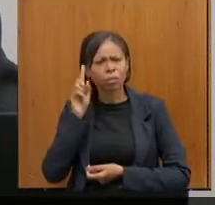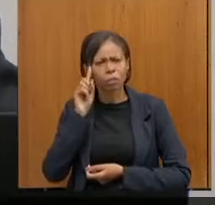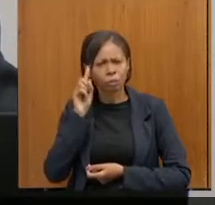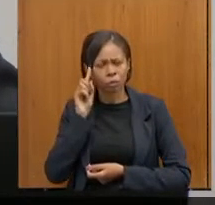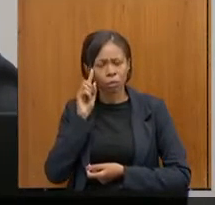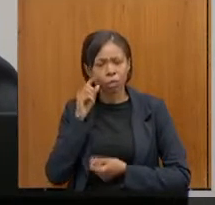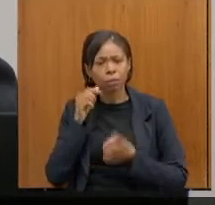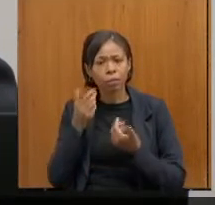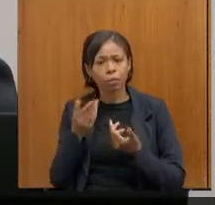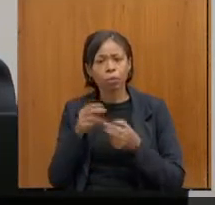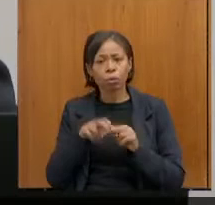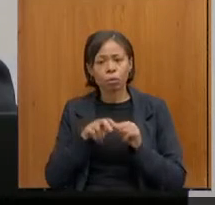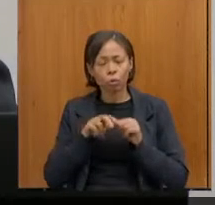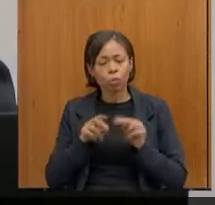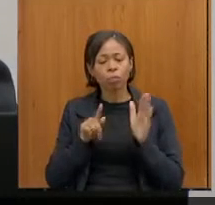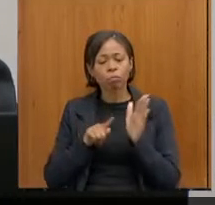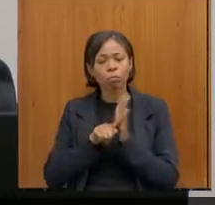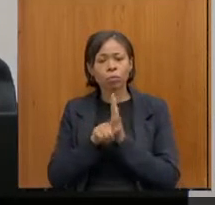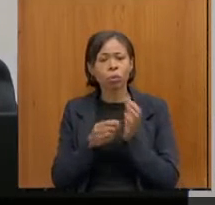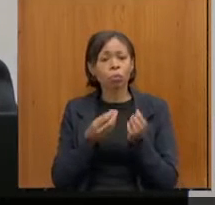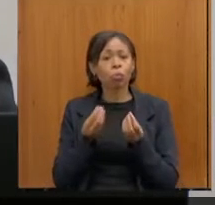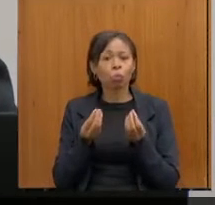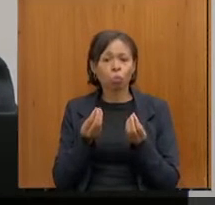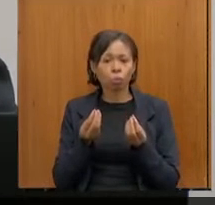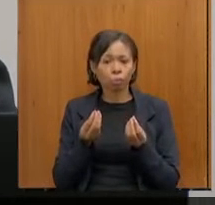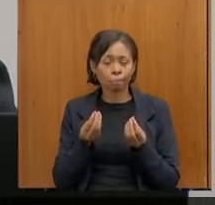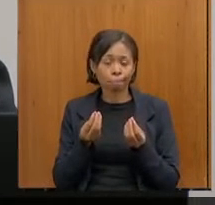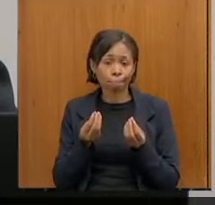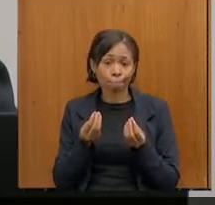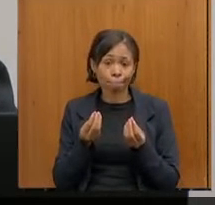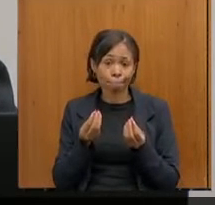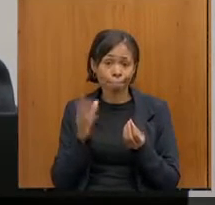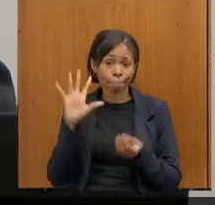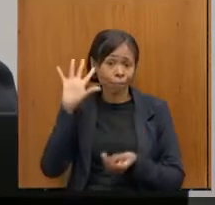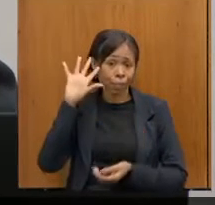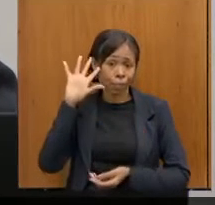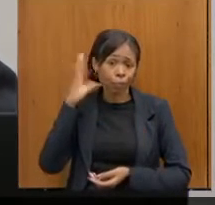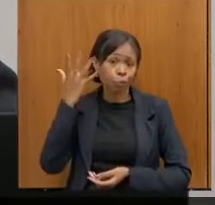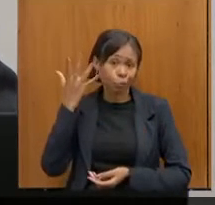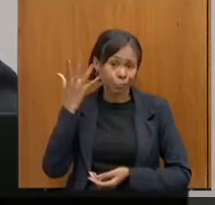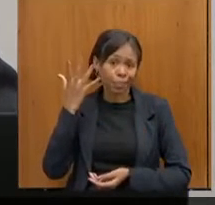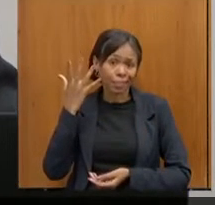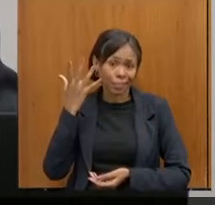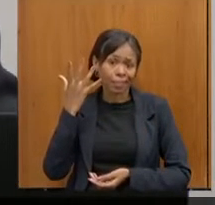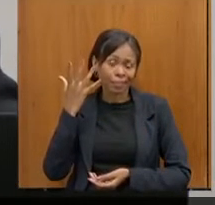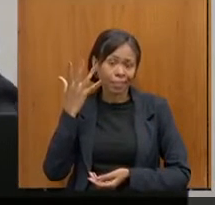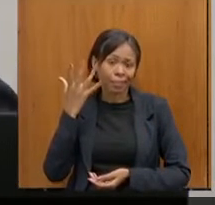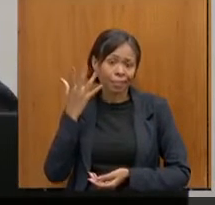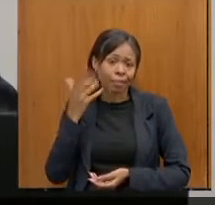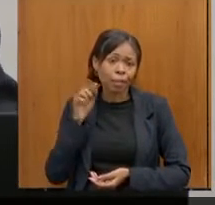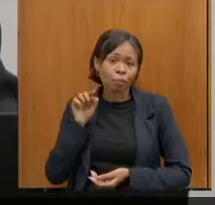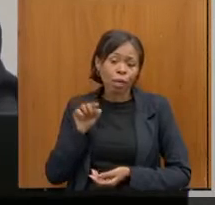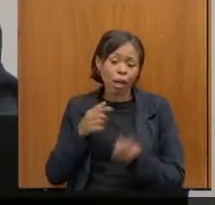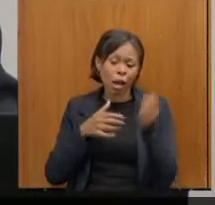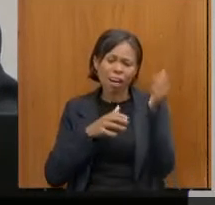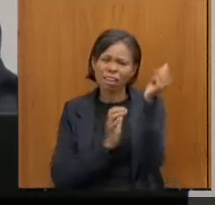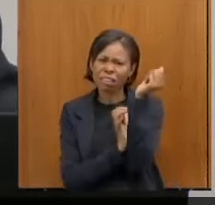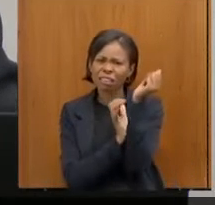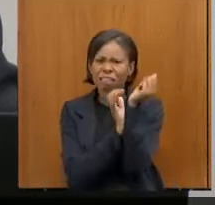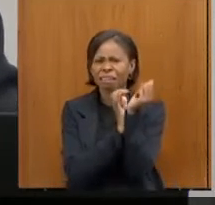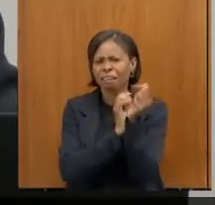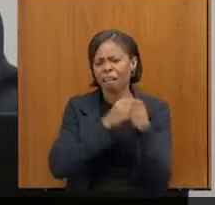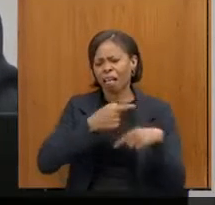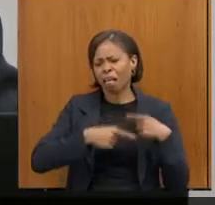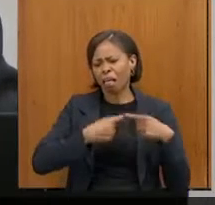Então gostaria de deixar essa pergunta o que que nós podemos Oi para na prática dos carros de desburocratizar